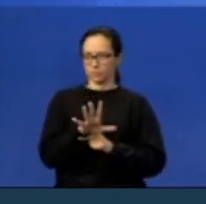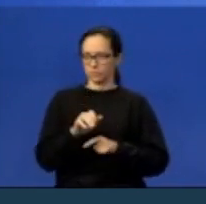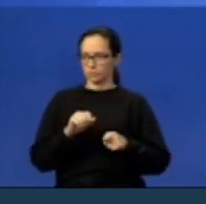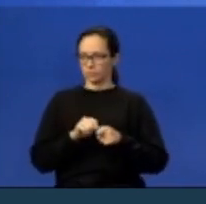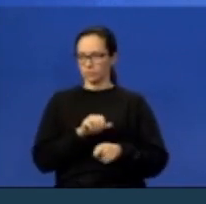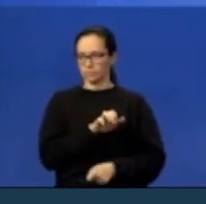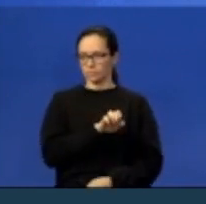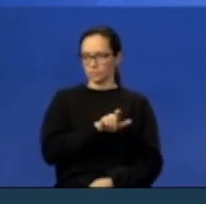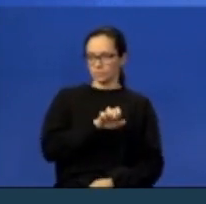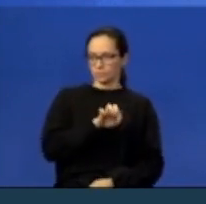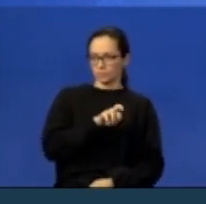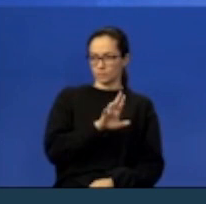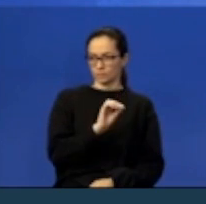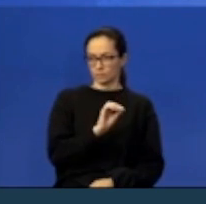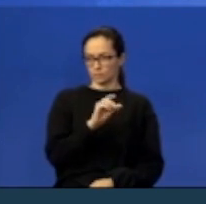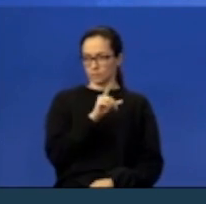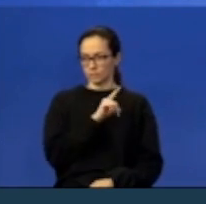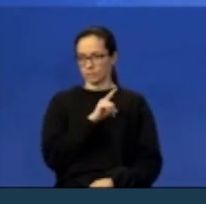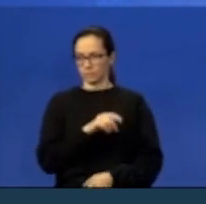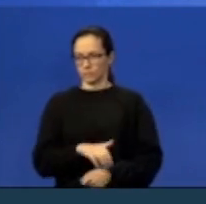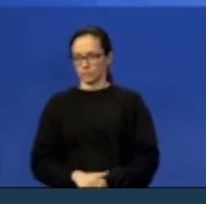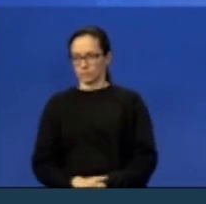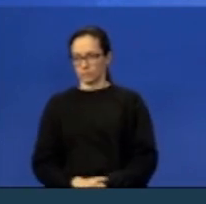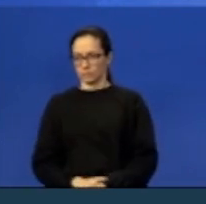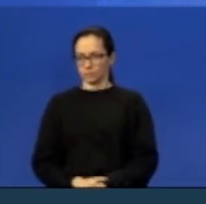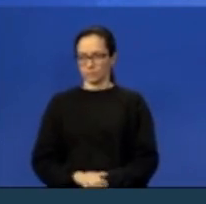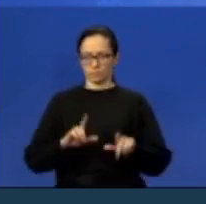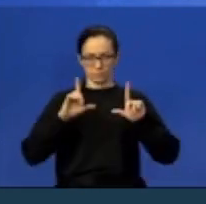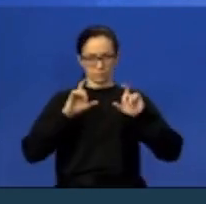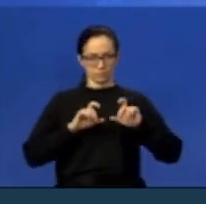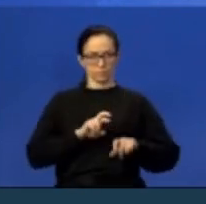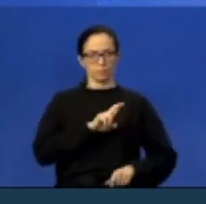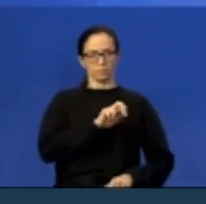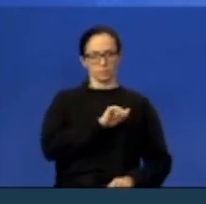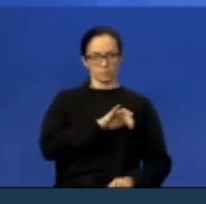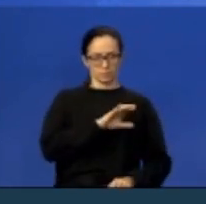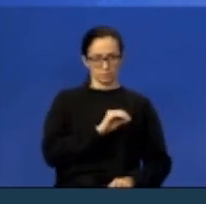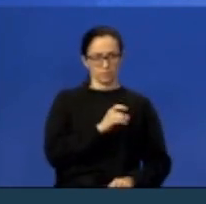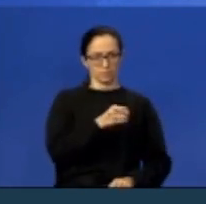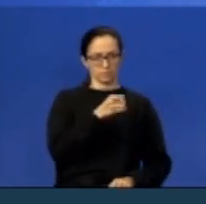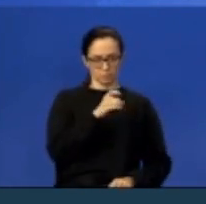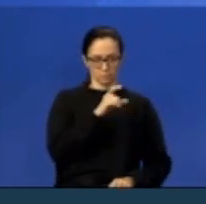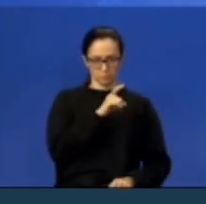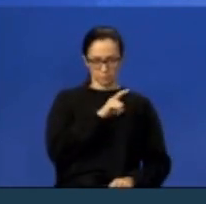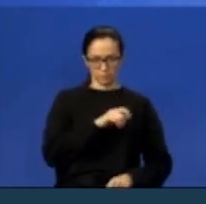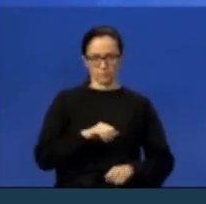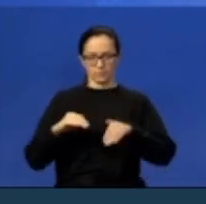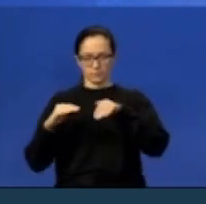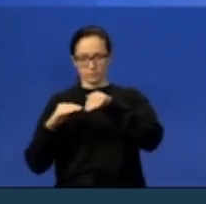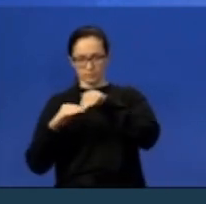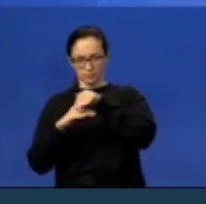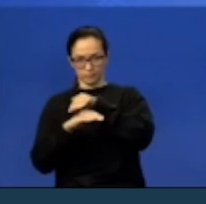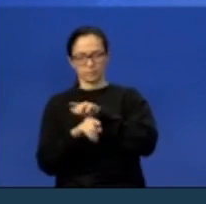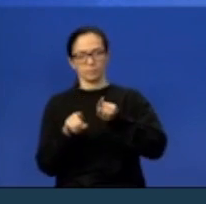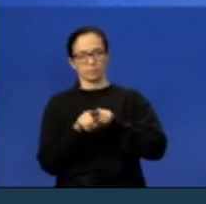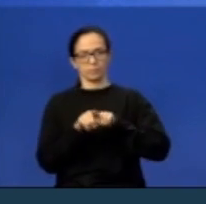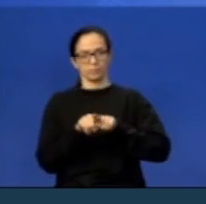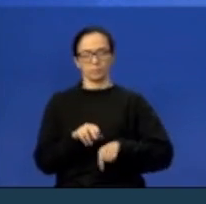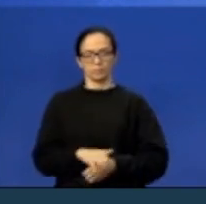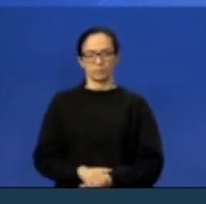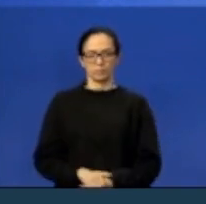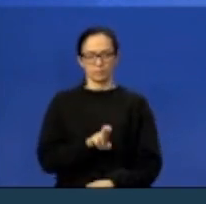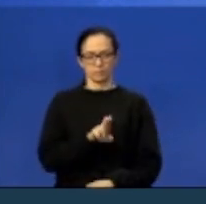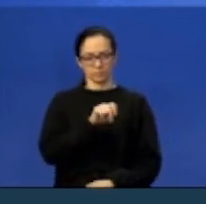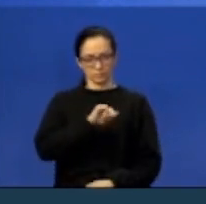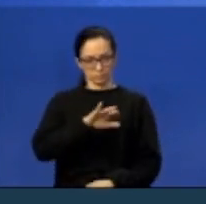A tomografia ela faz uso de raio-x, a radiografia ela faz uso também de raio-x, a ultrassonografia faz uso de ondas